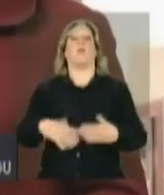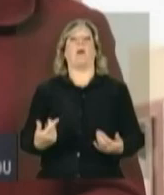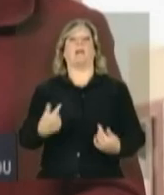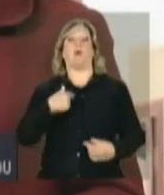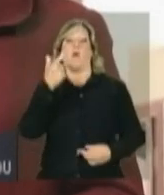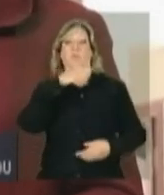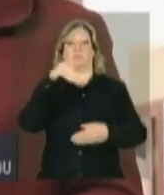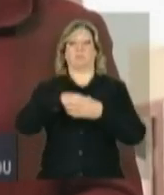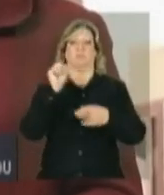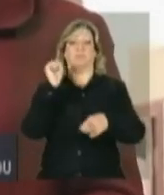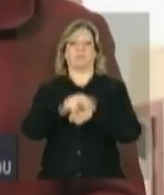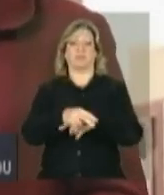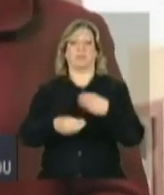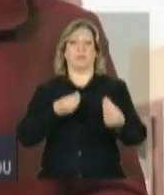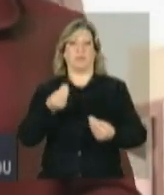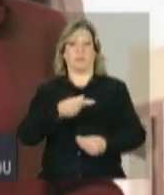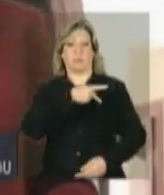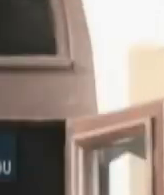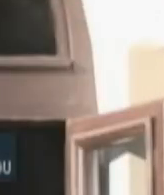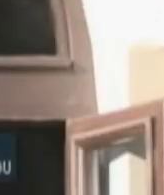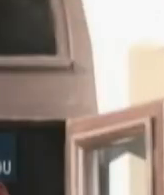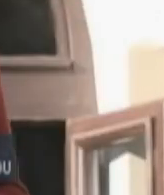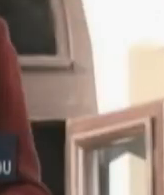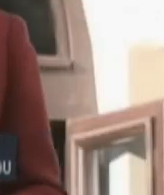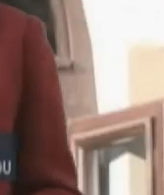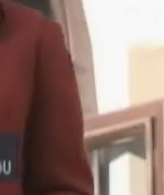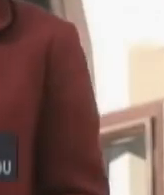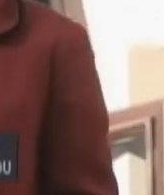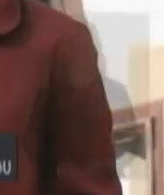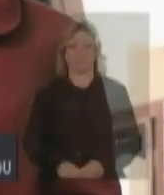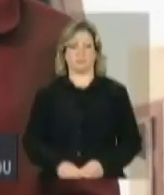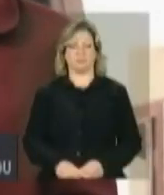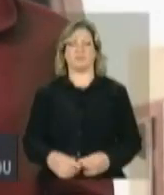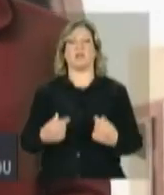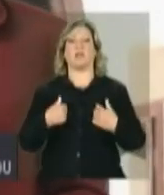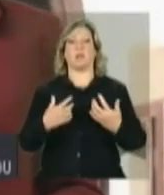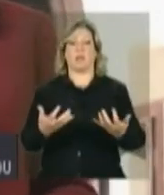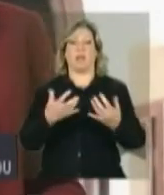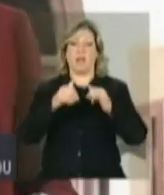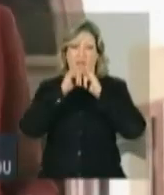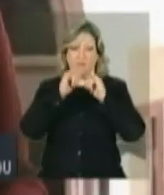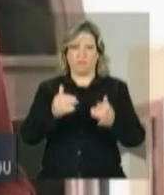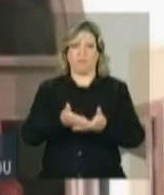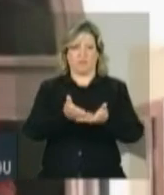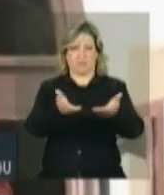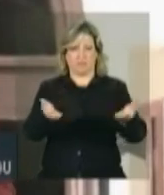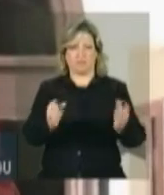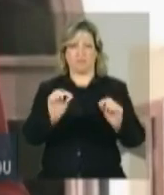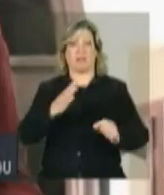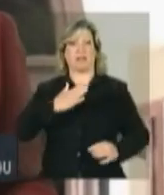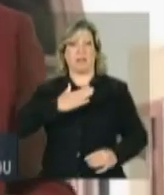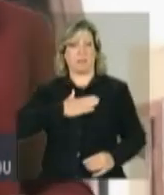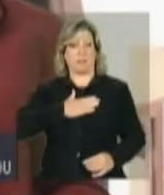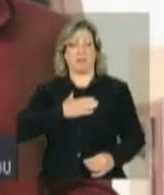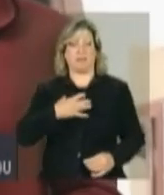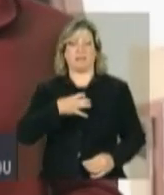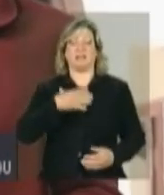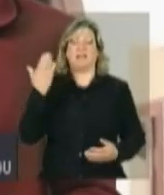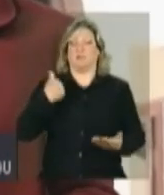elegi presidente da República. Quero dizer para vocês que na minha